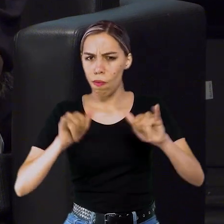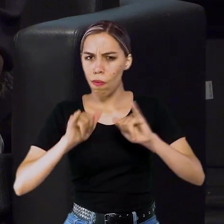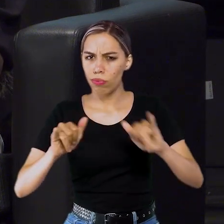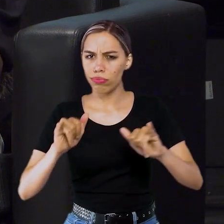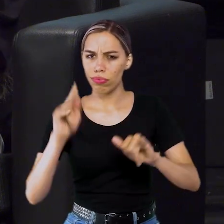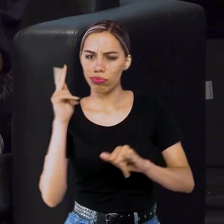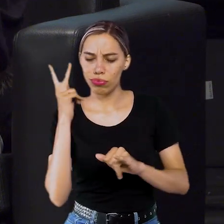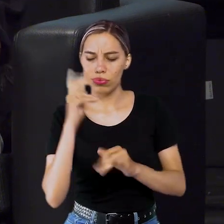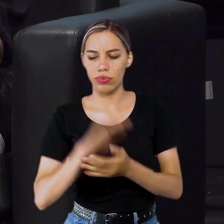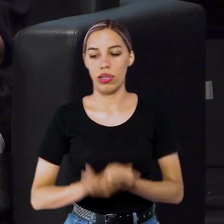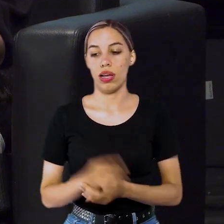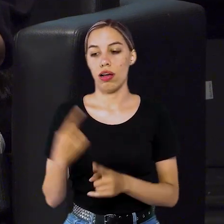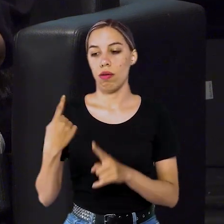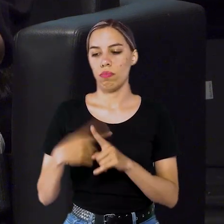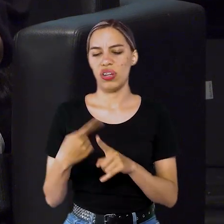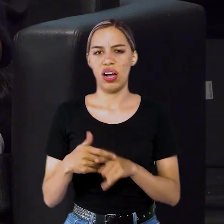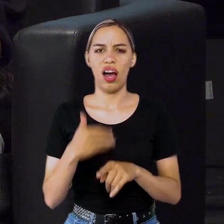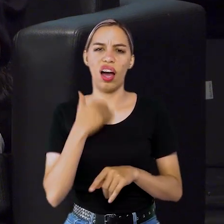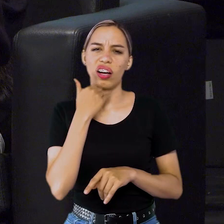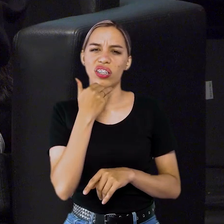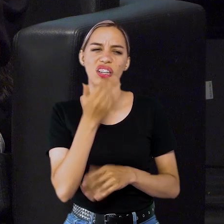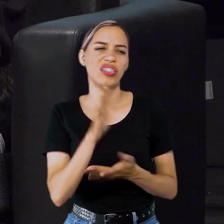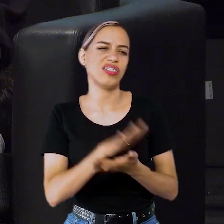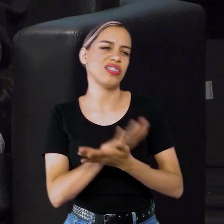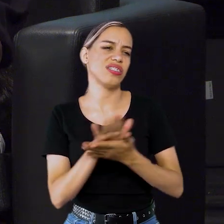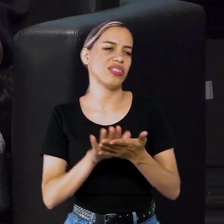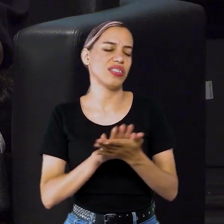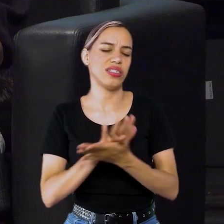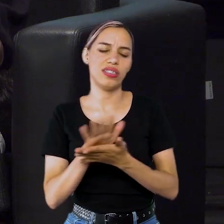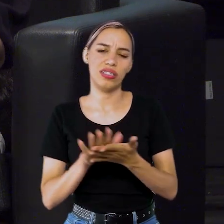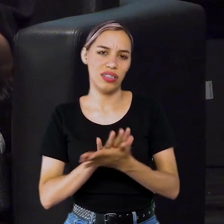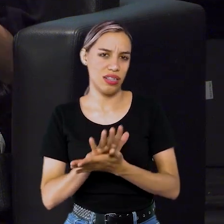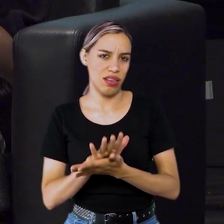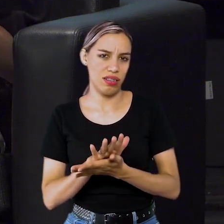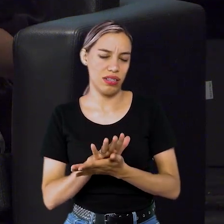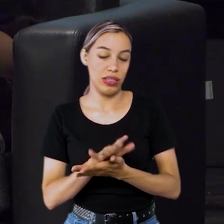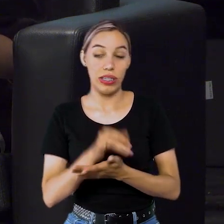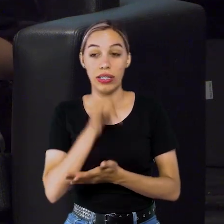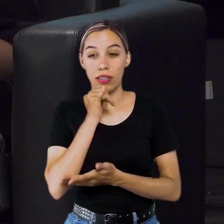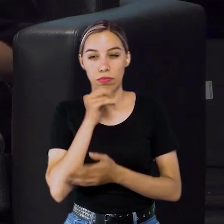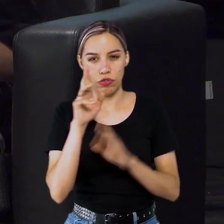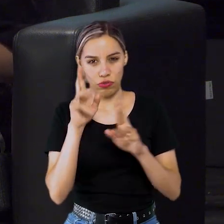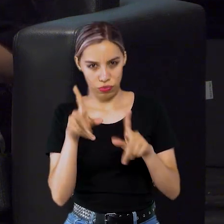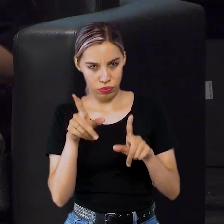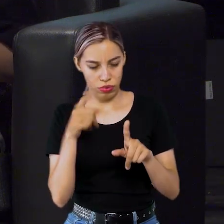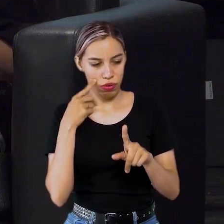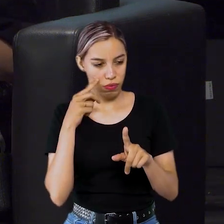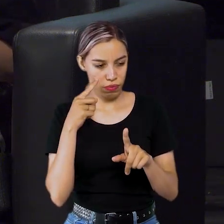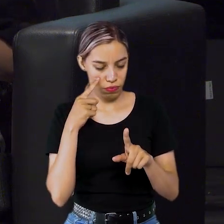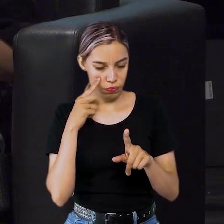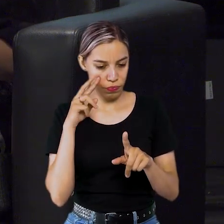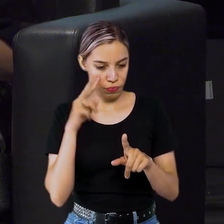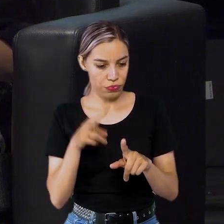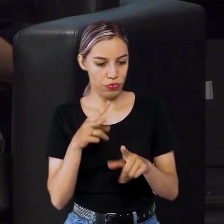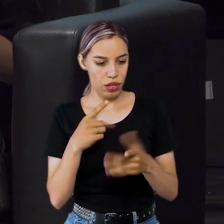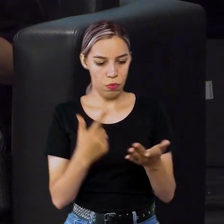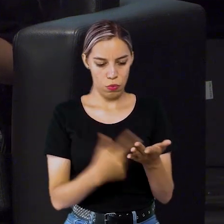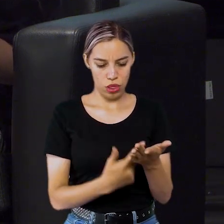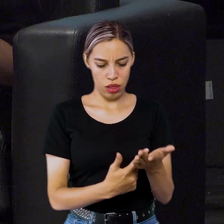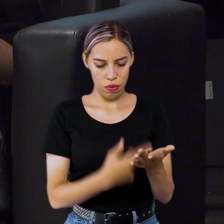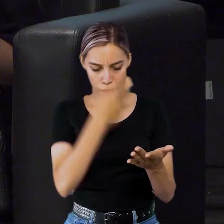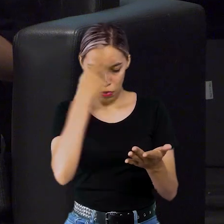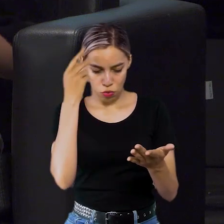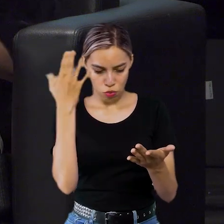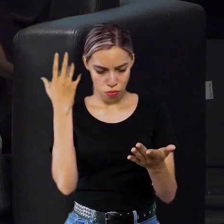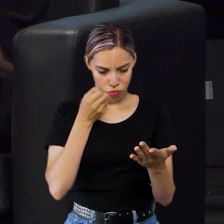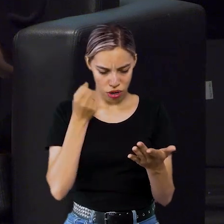história. Porque não adianta, né? É super diferente, por exemplo, se você pegar um livro de um